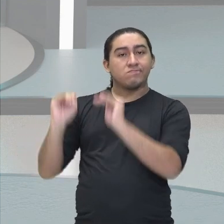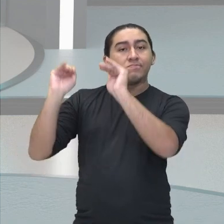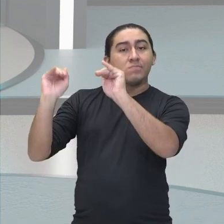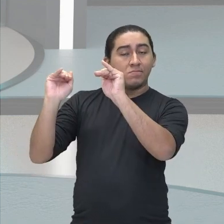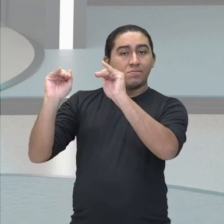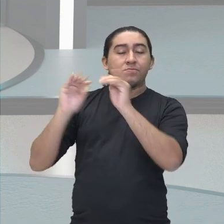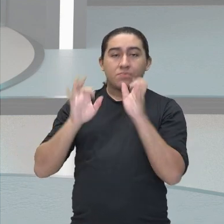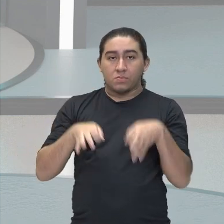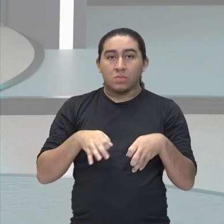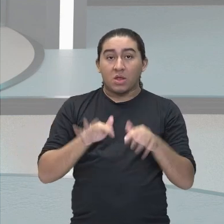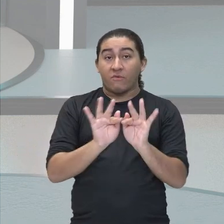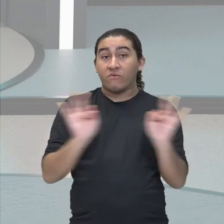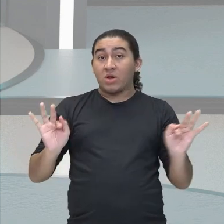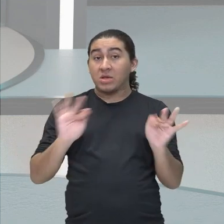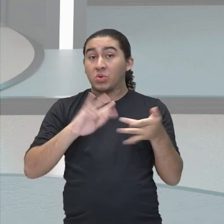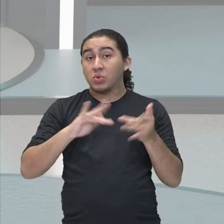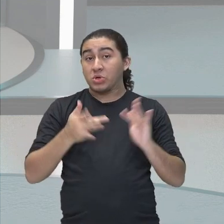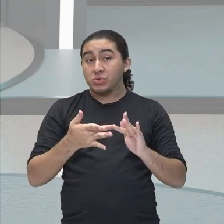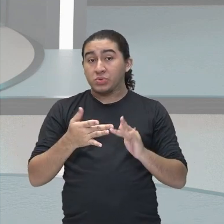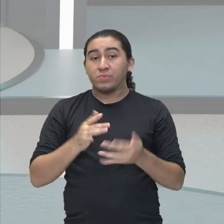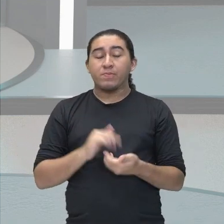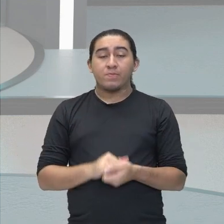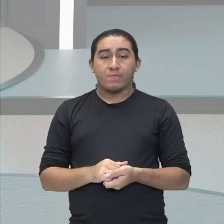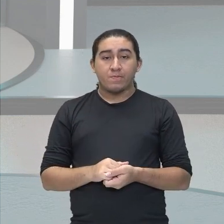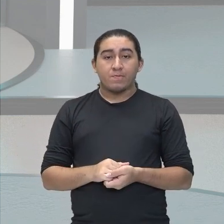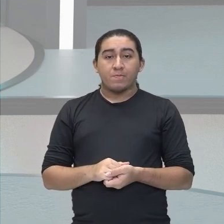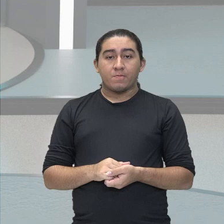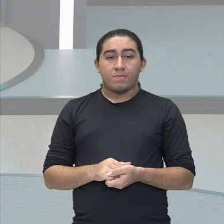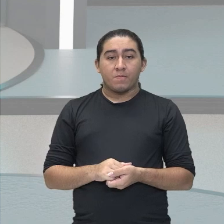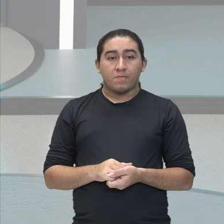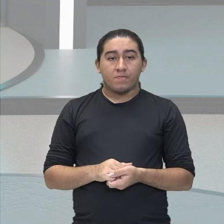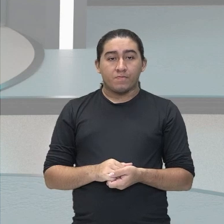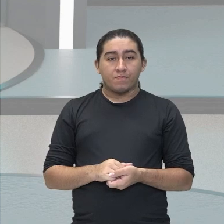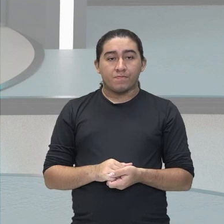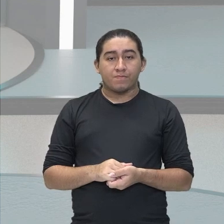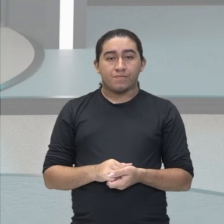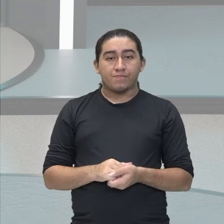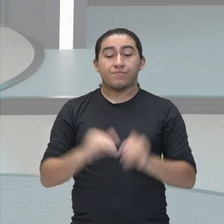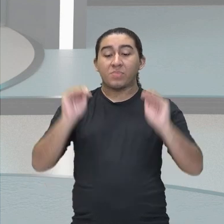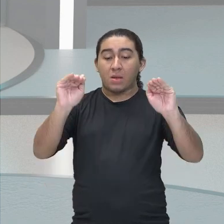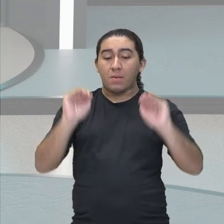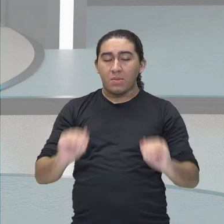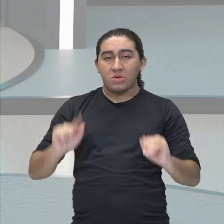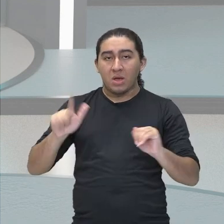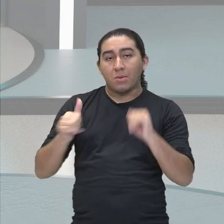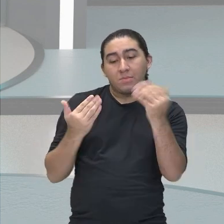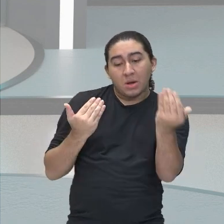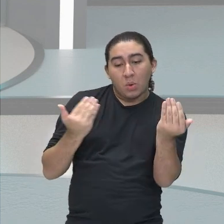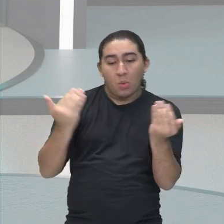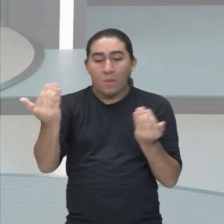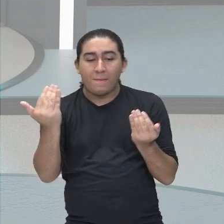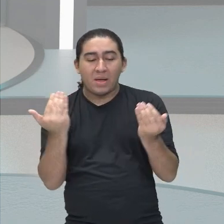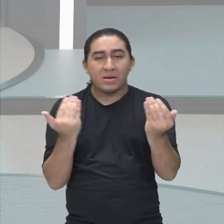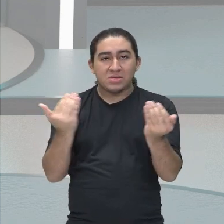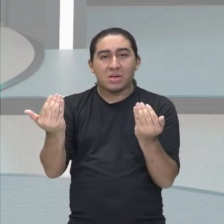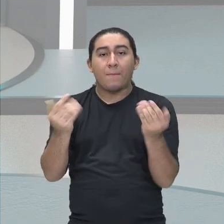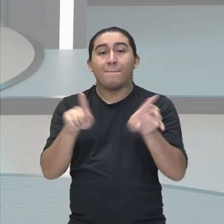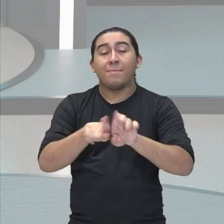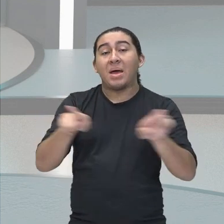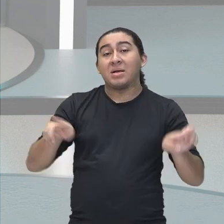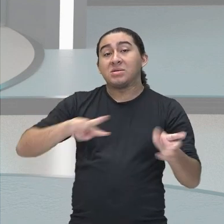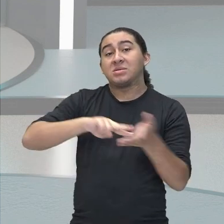do parque. Ele é mais divertido. De inferioridade, eu estou comparando com o nível de inferioridade,